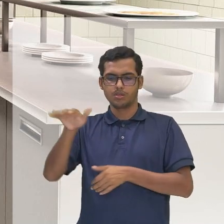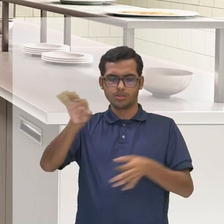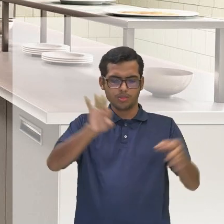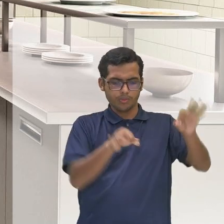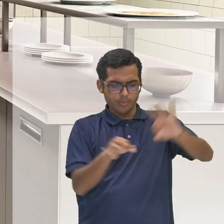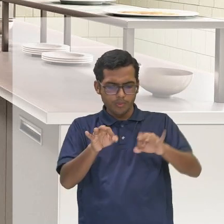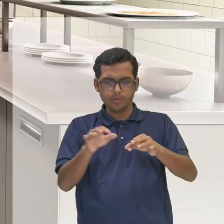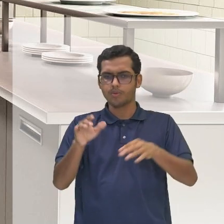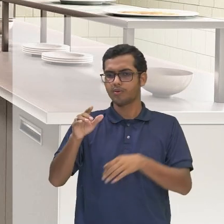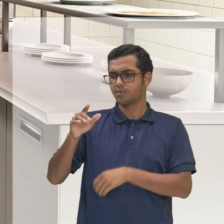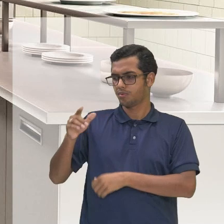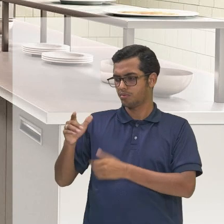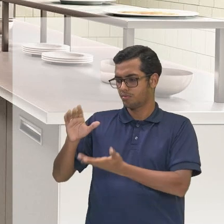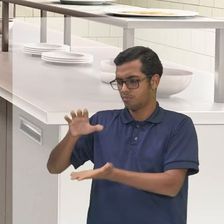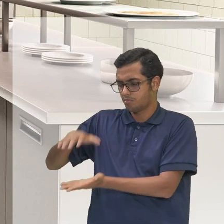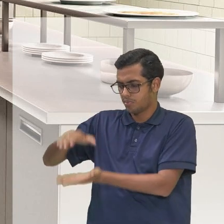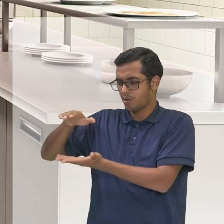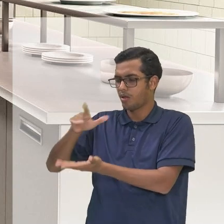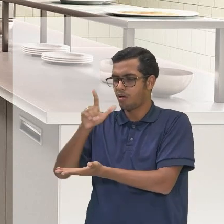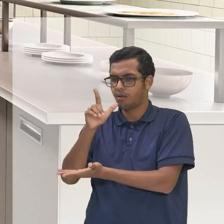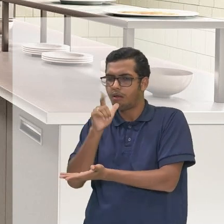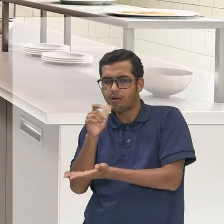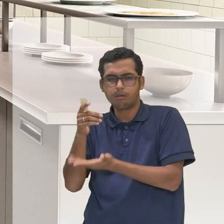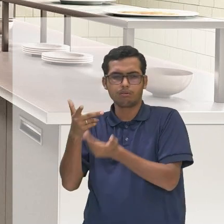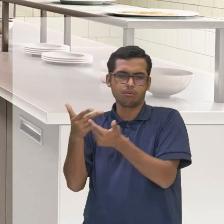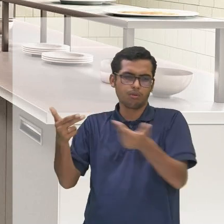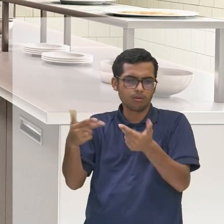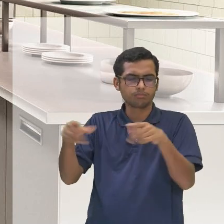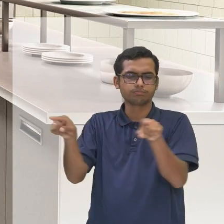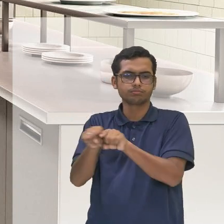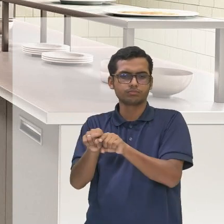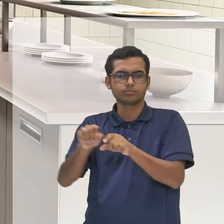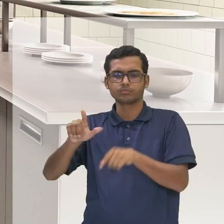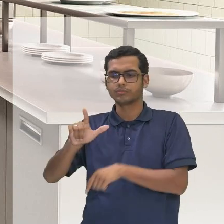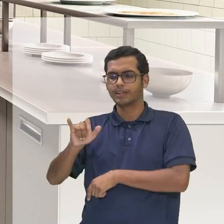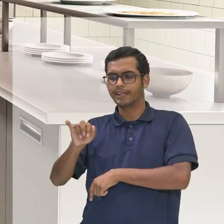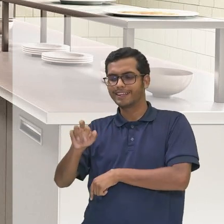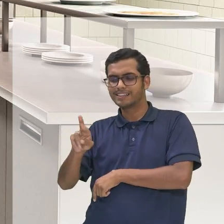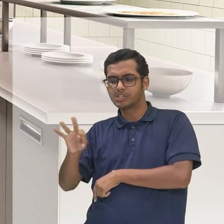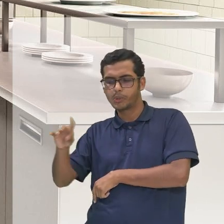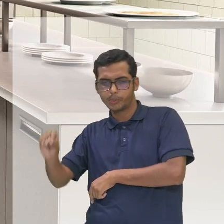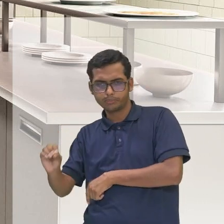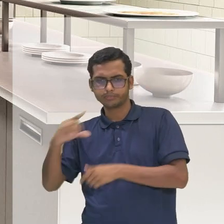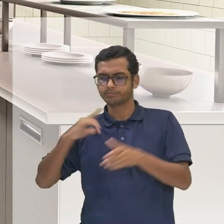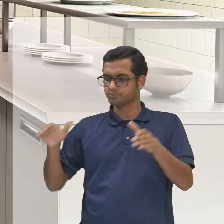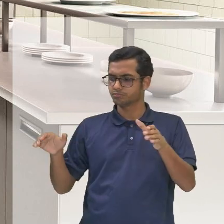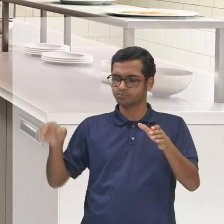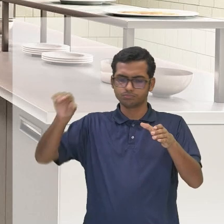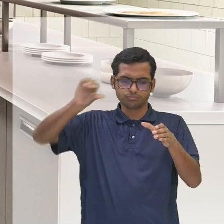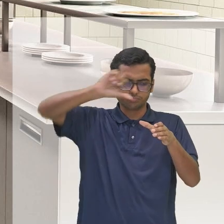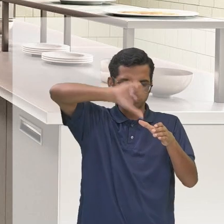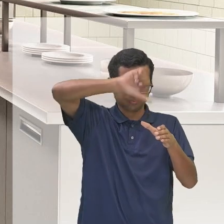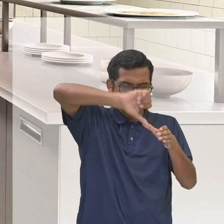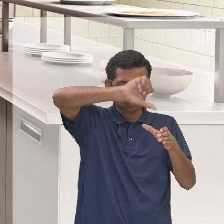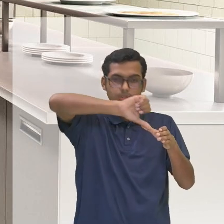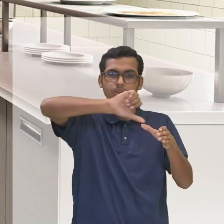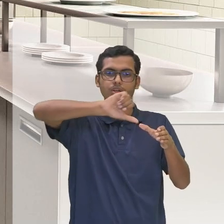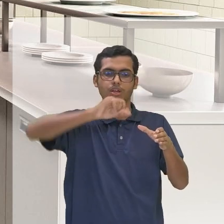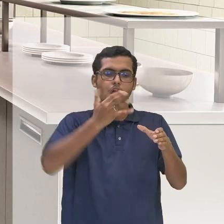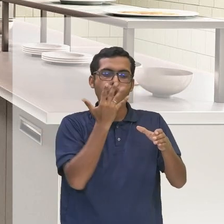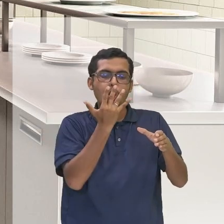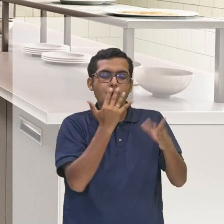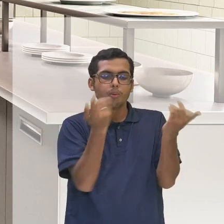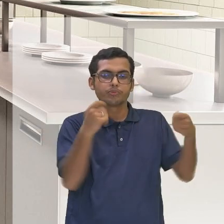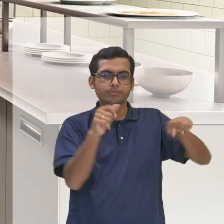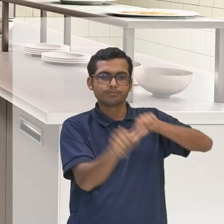a forma do bolo durante o cozimento. Então é muito importante você ter ciência do que você